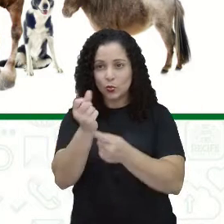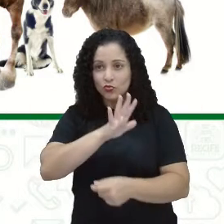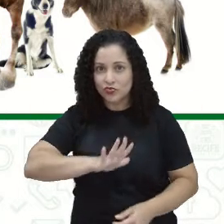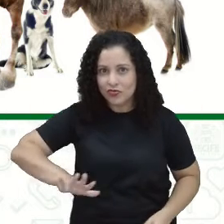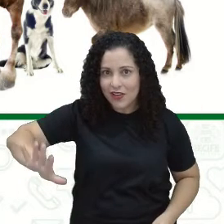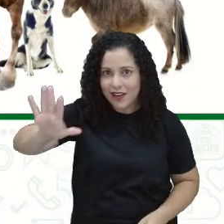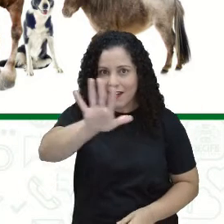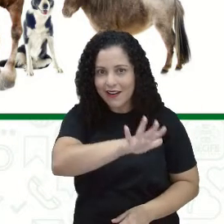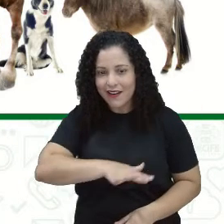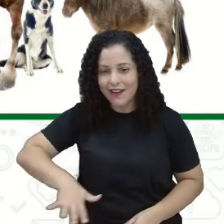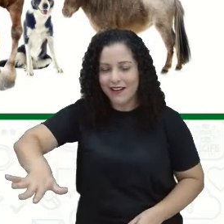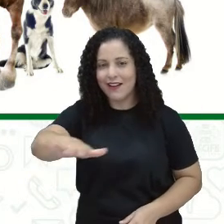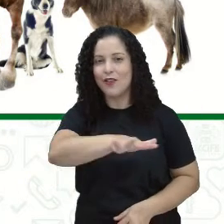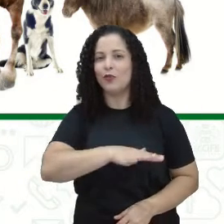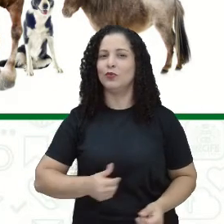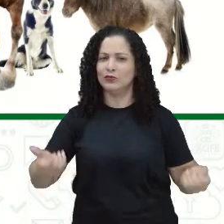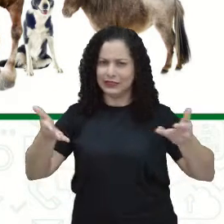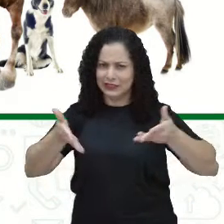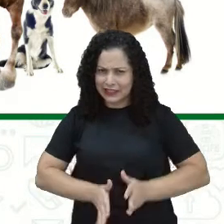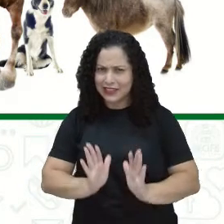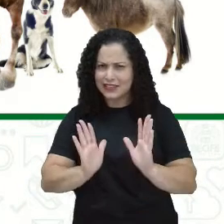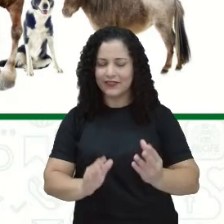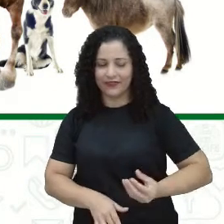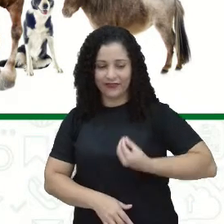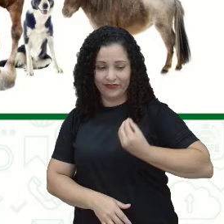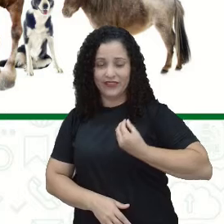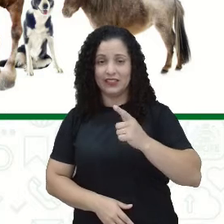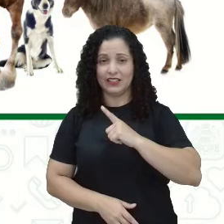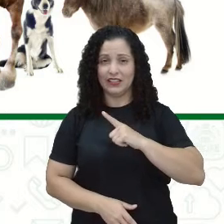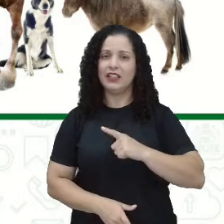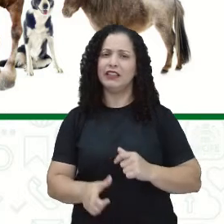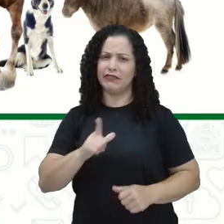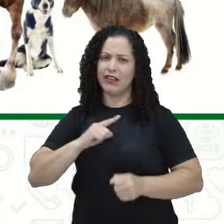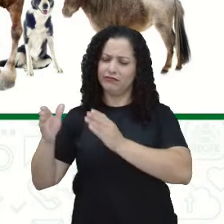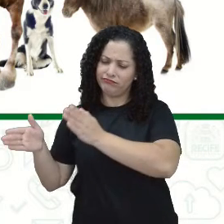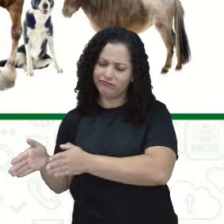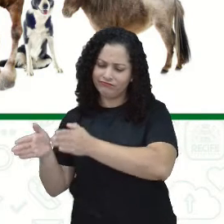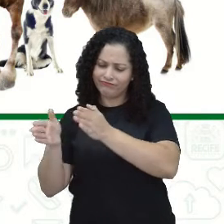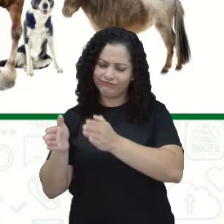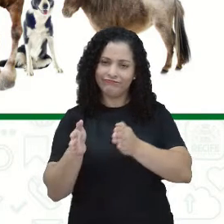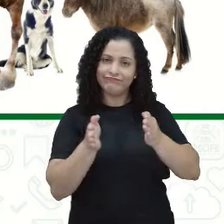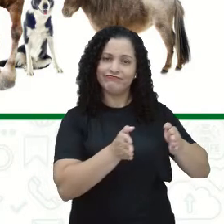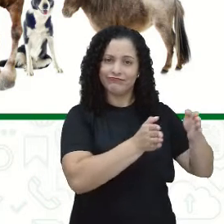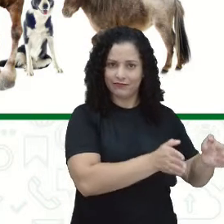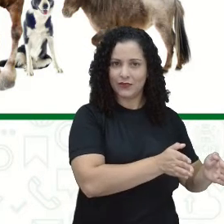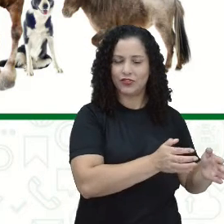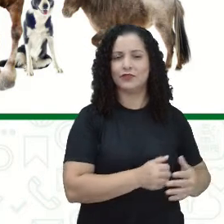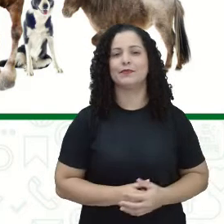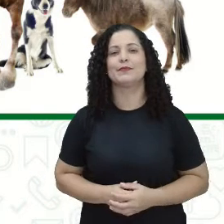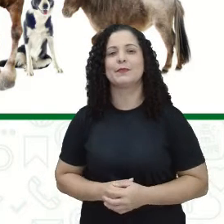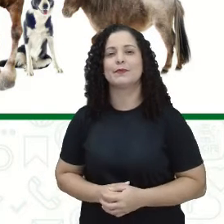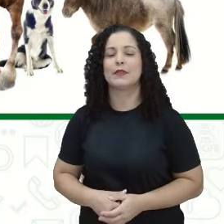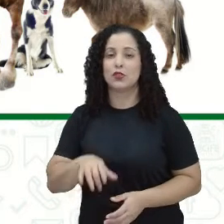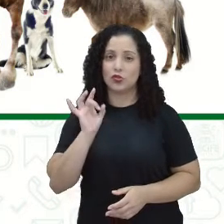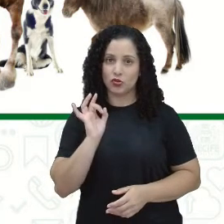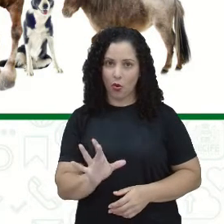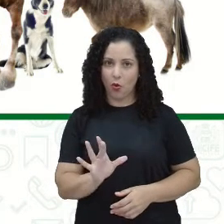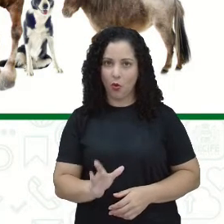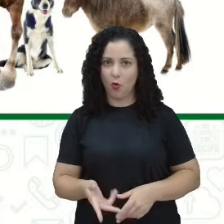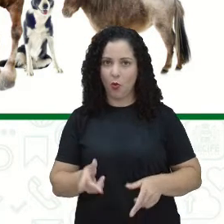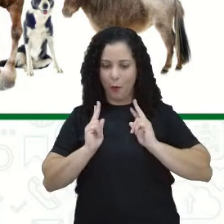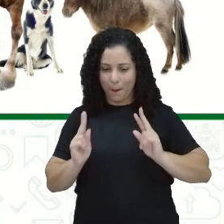gente? Todos os seres, todo mundo que nasceu, passam por diferentes etapas de desenvolvimento. Não apenas a gente, mas também